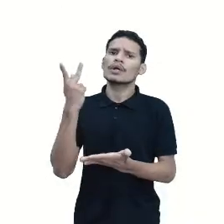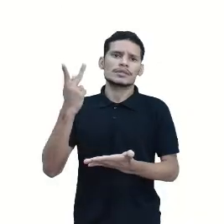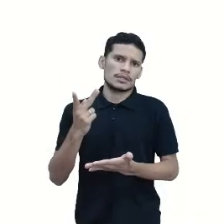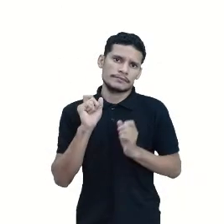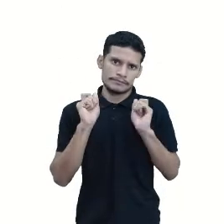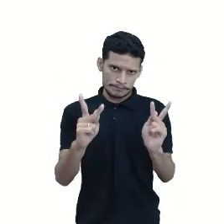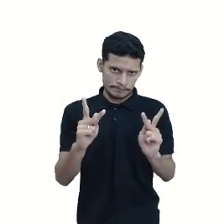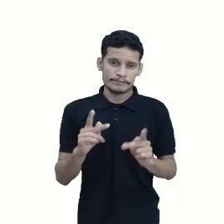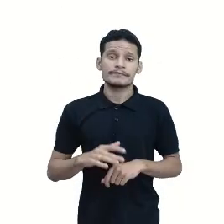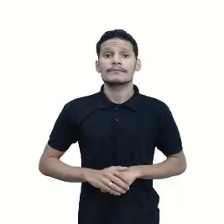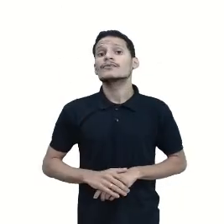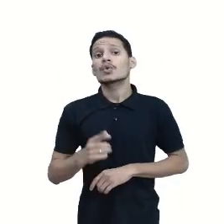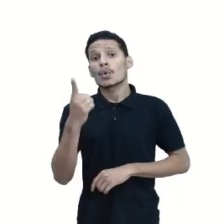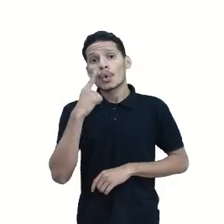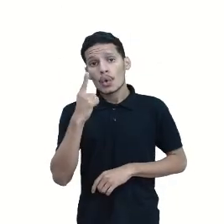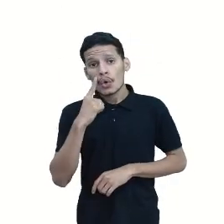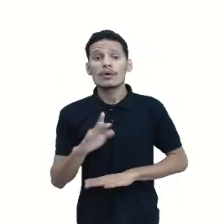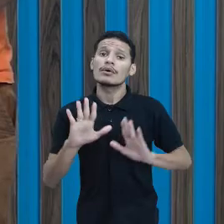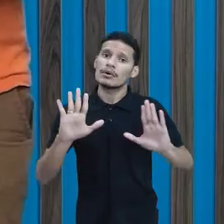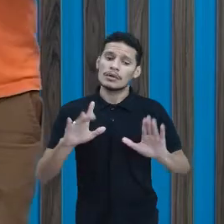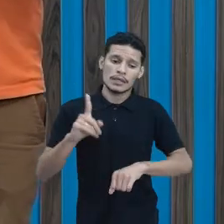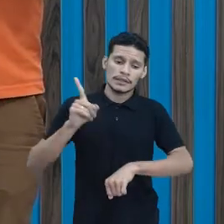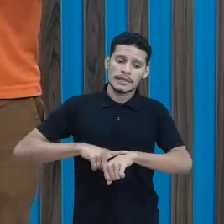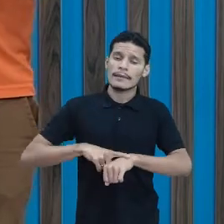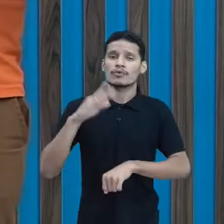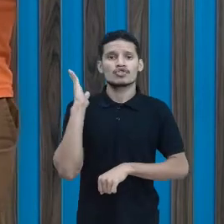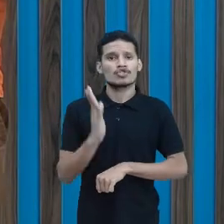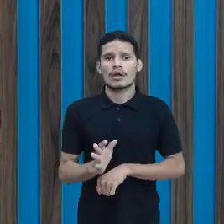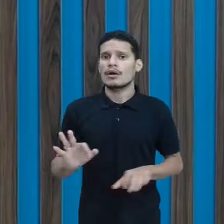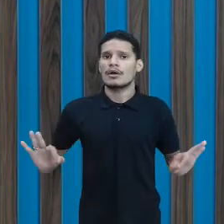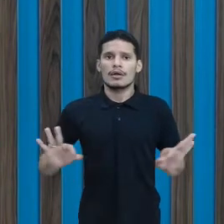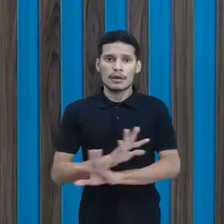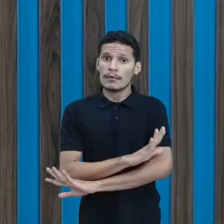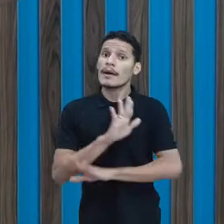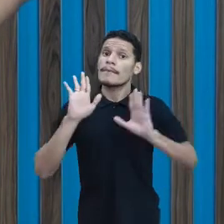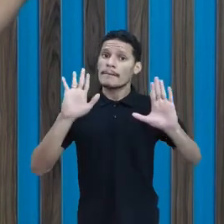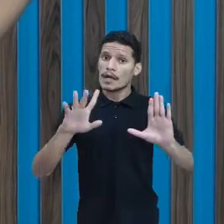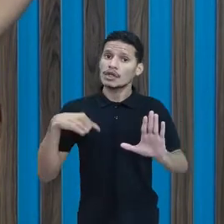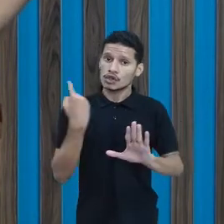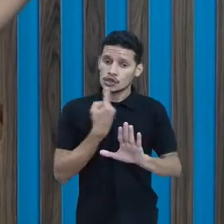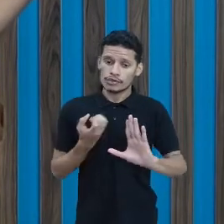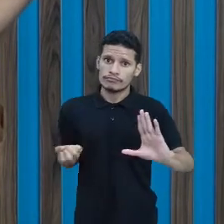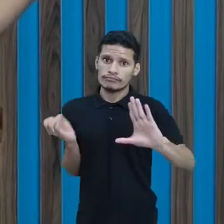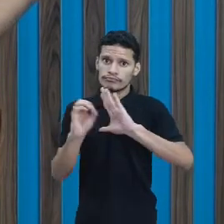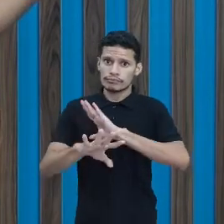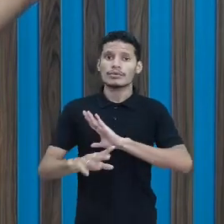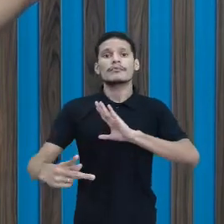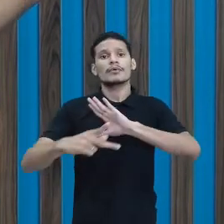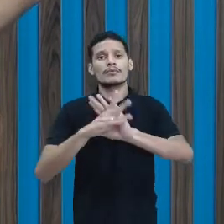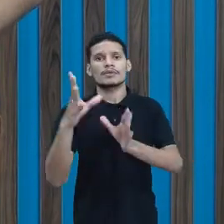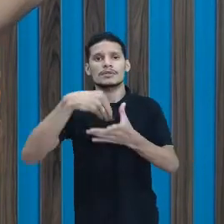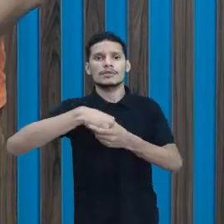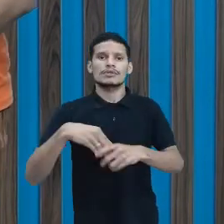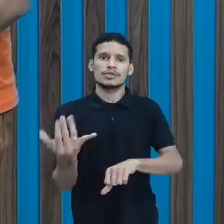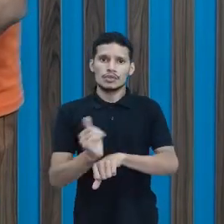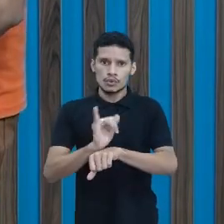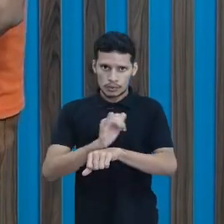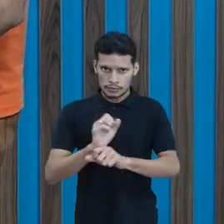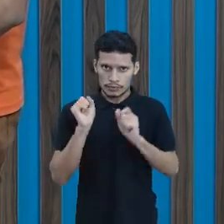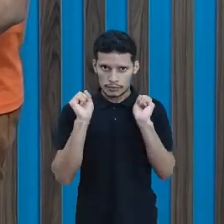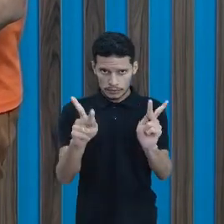Vou pular aqui os exercícios porque o nosso tempo está acabando, mas a gente vai mandar para vocês aí através lá no YouTube,